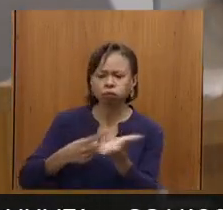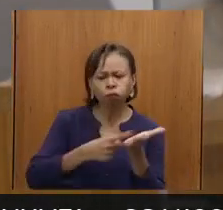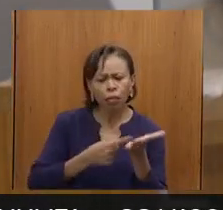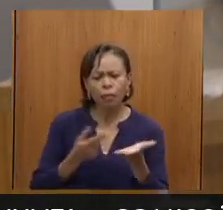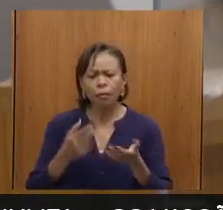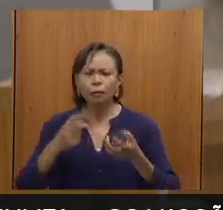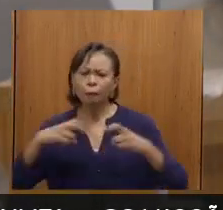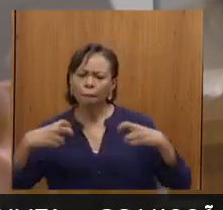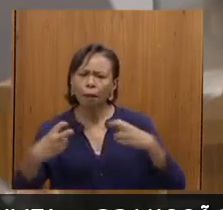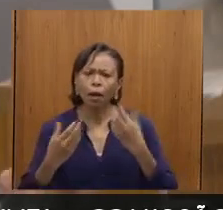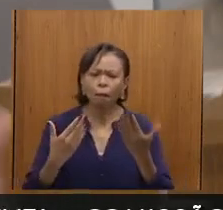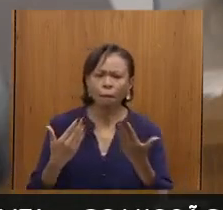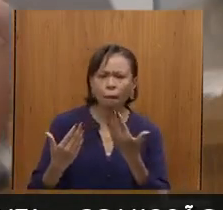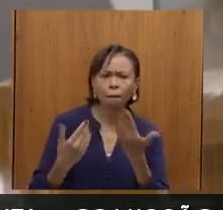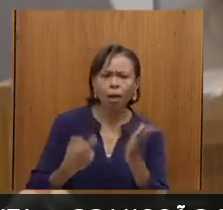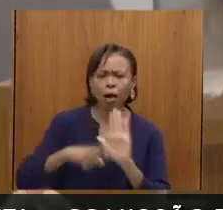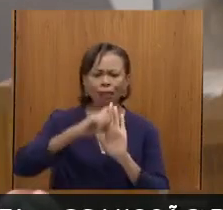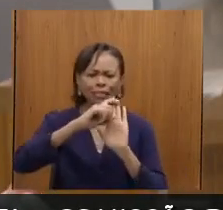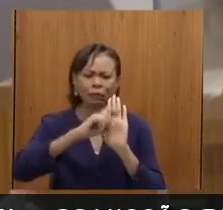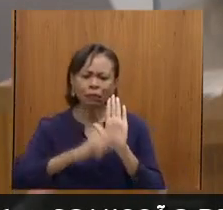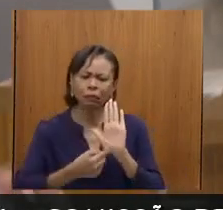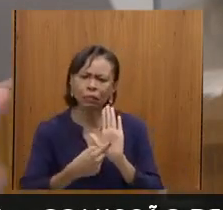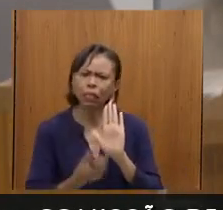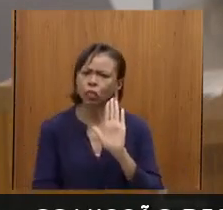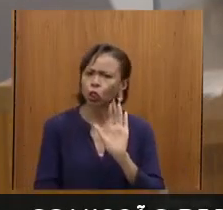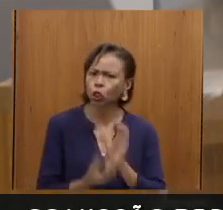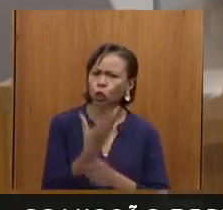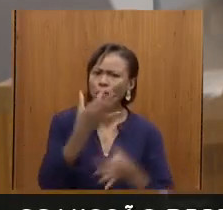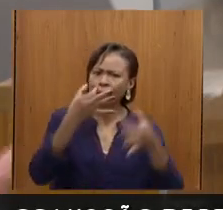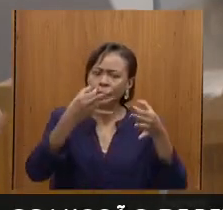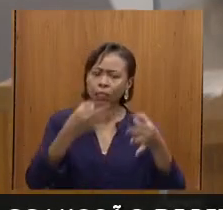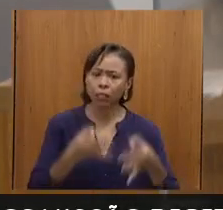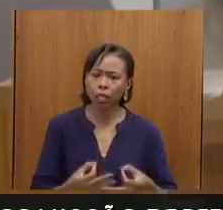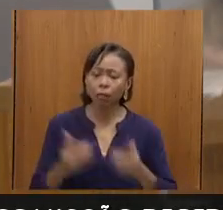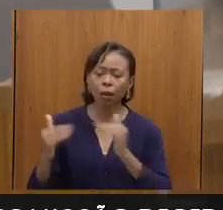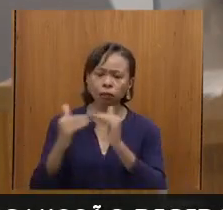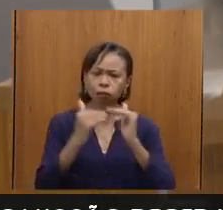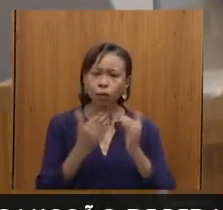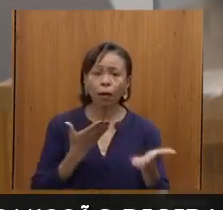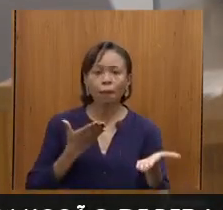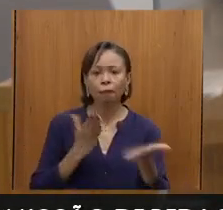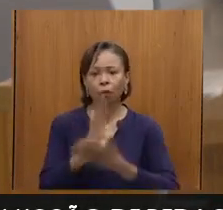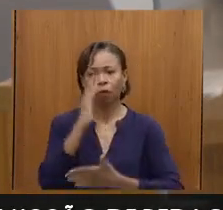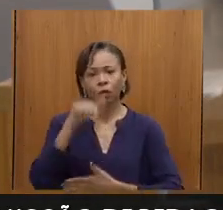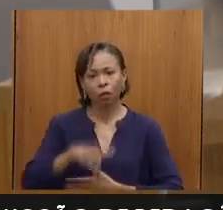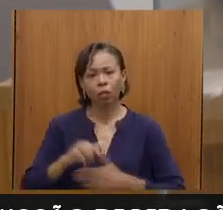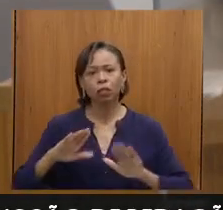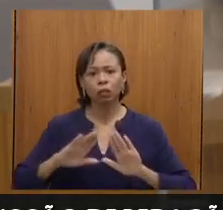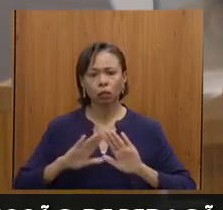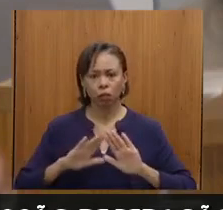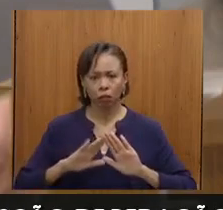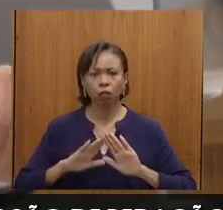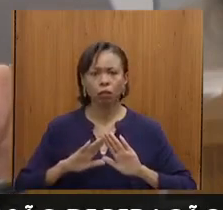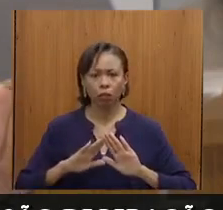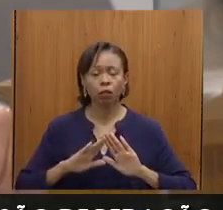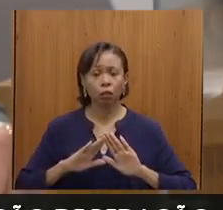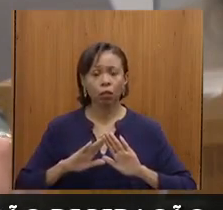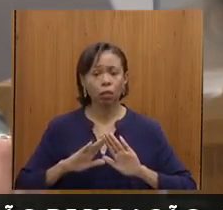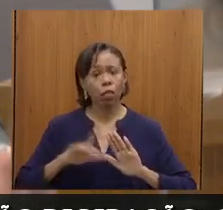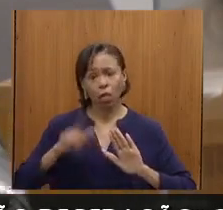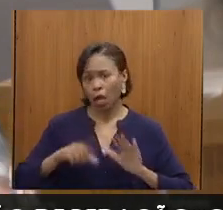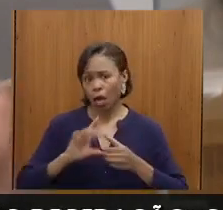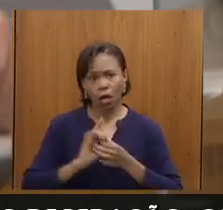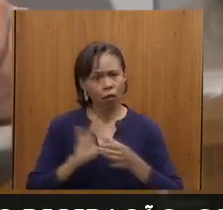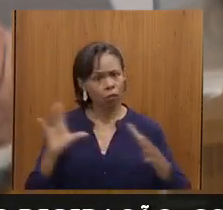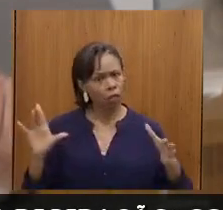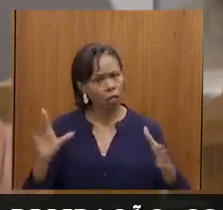texto, do melhor texto possível para que houvesse consenso e aprovação aqui, na Casa Legislativa de Minas Gerais, que tem autonomia